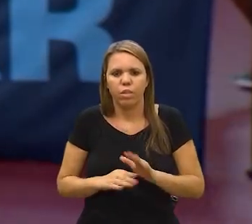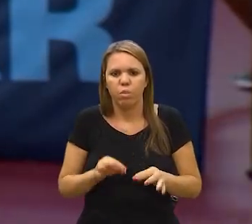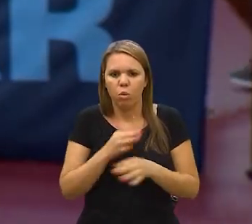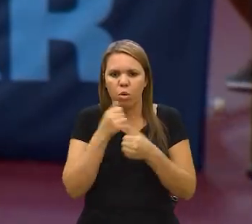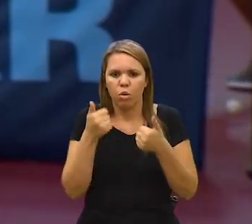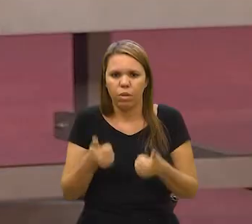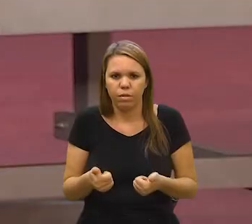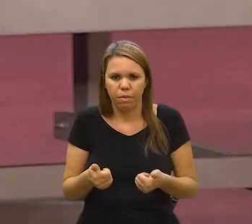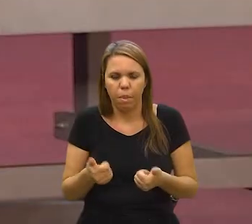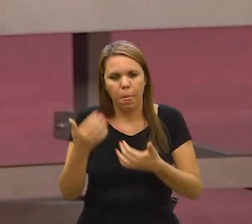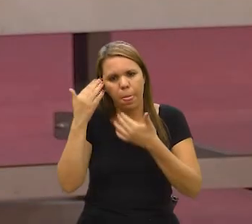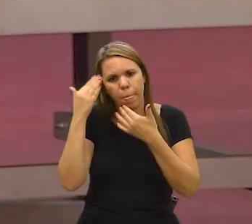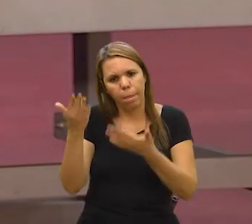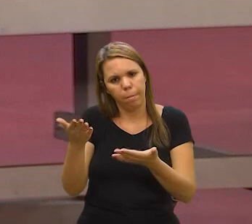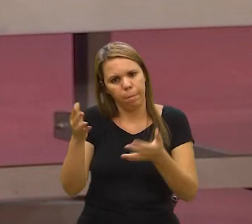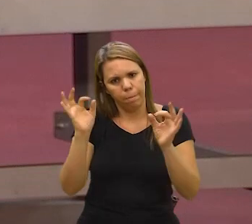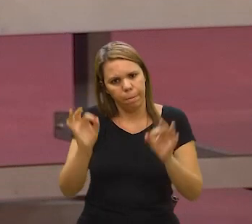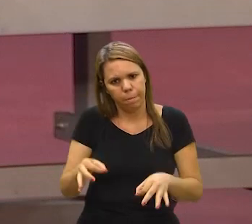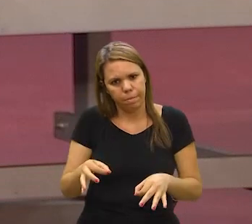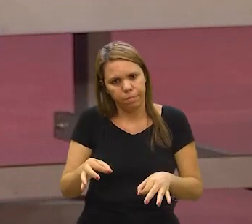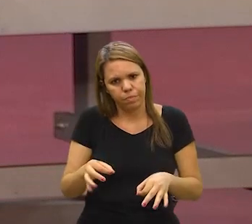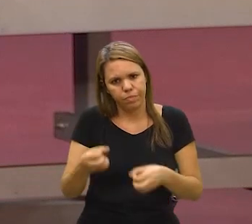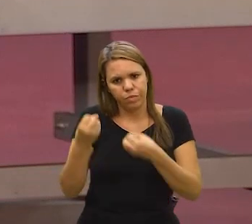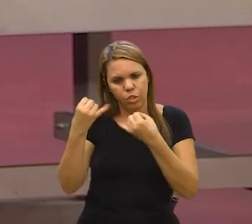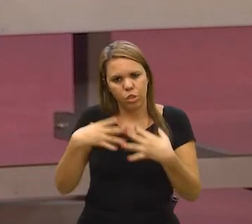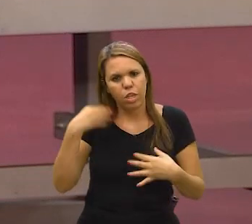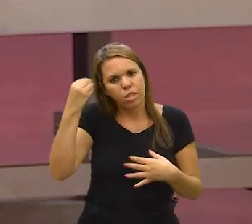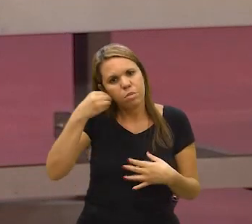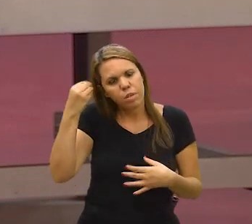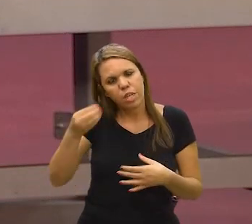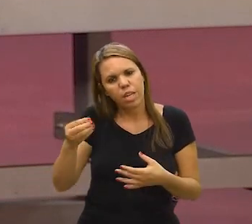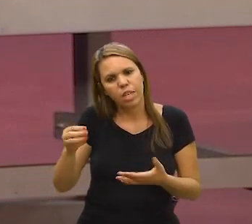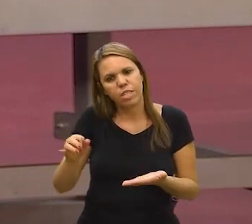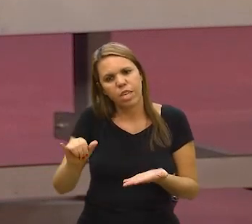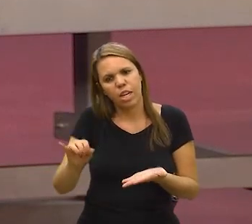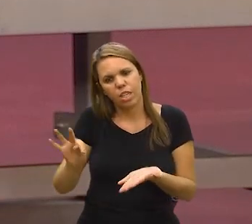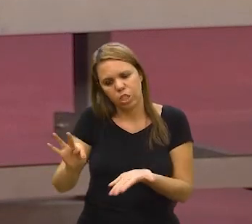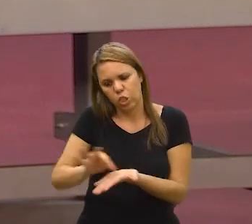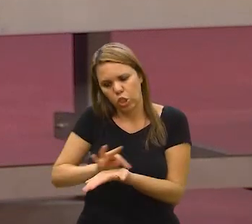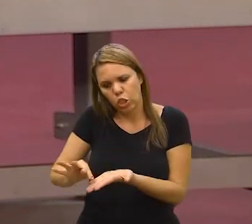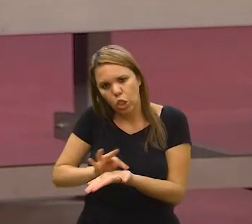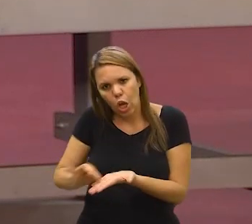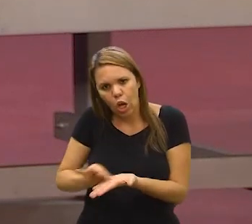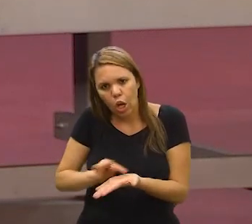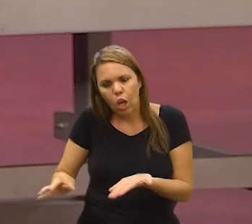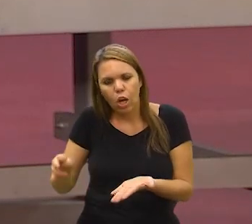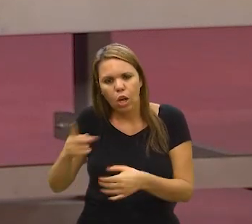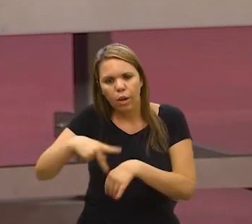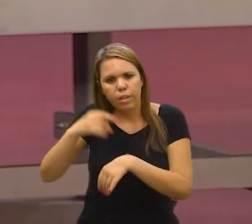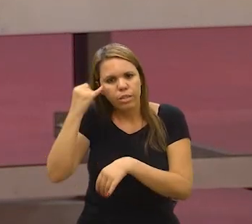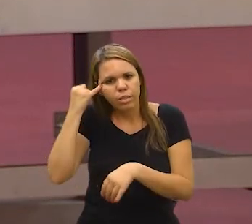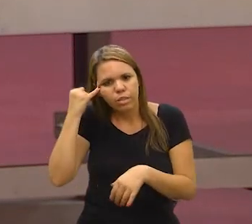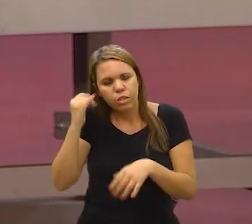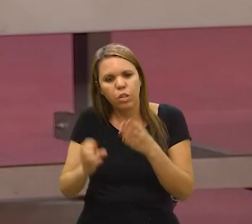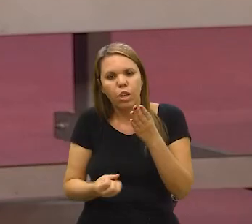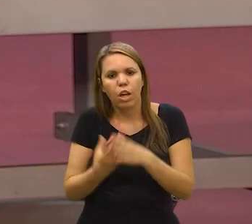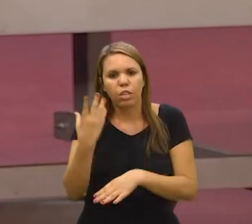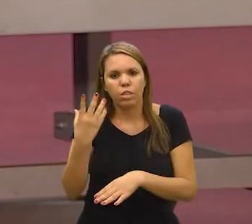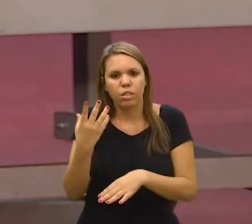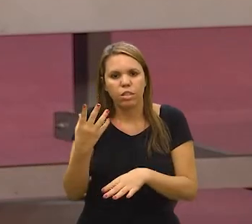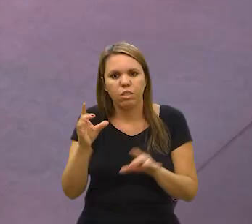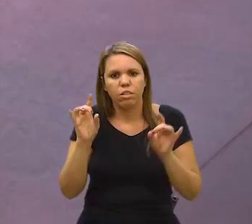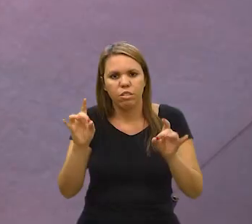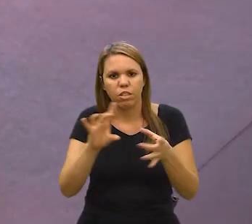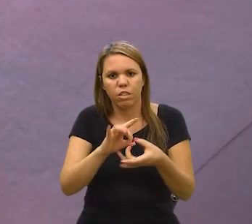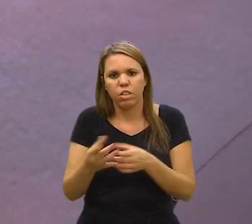porque a resenha foi muito boa. Eu que agradeço, com certeza estarei para contar as experiências de Tóquio e todo o que cerca ali Tóquio, né? Que